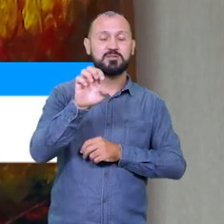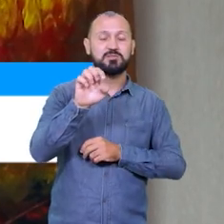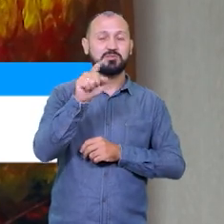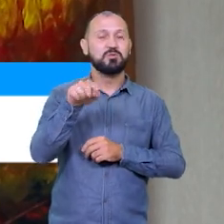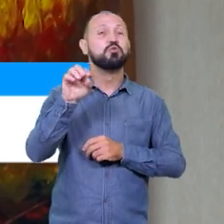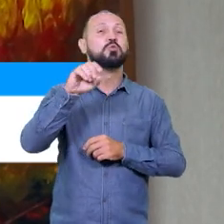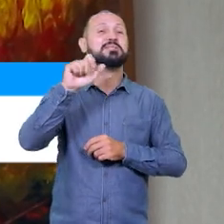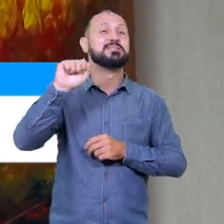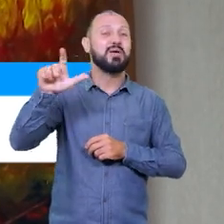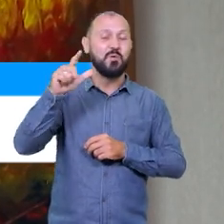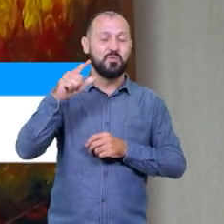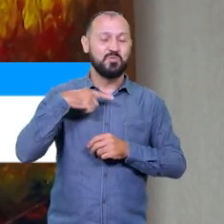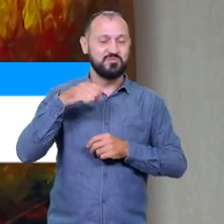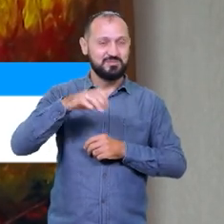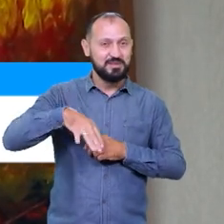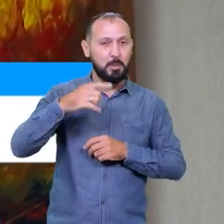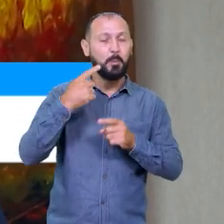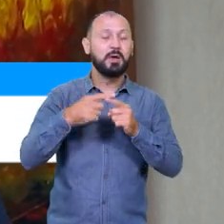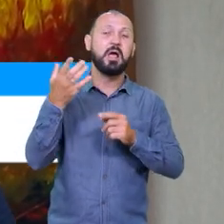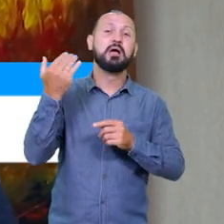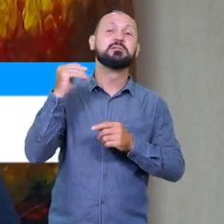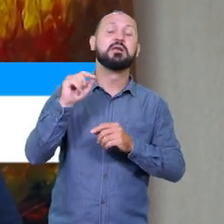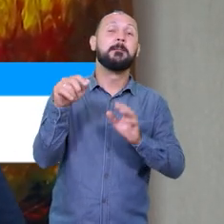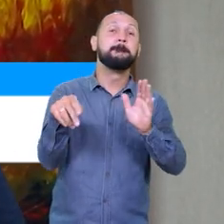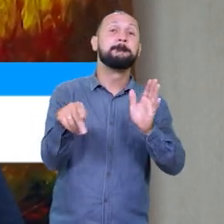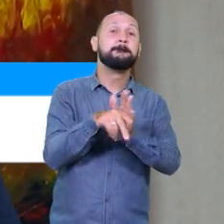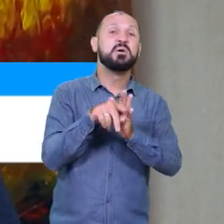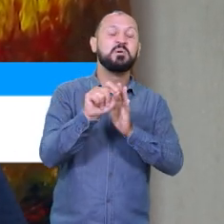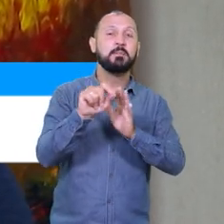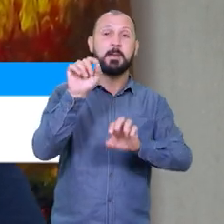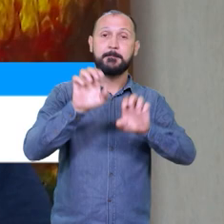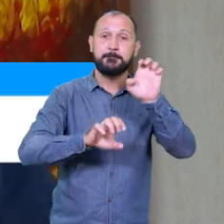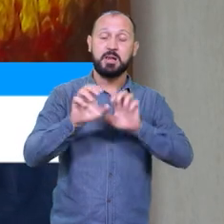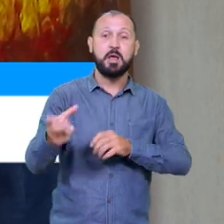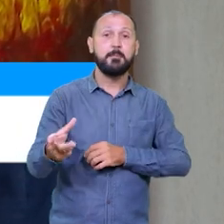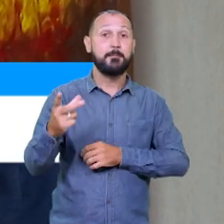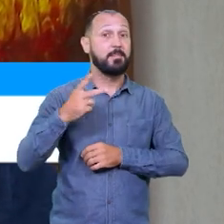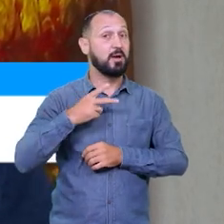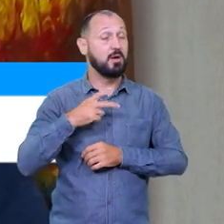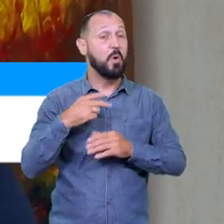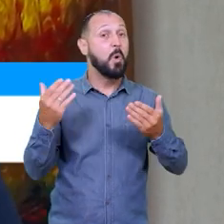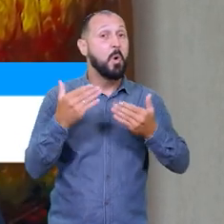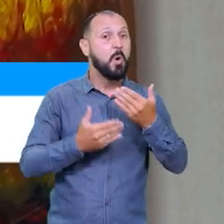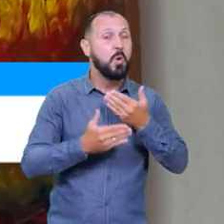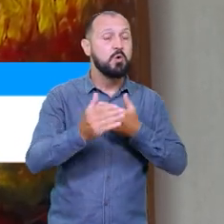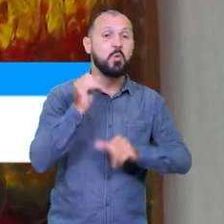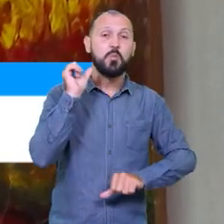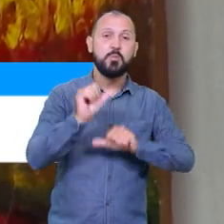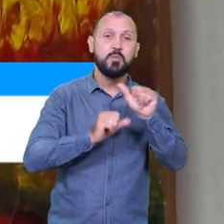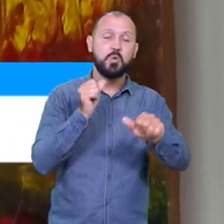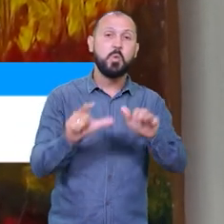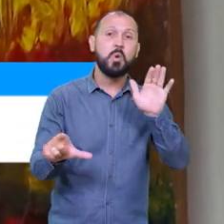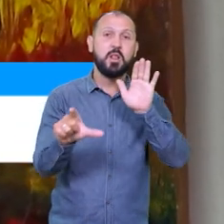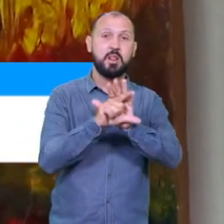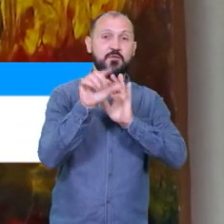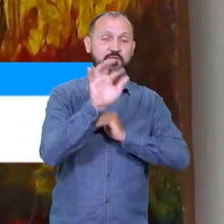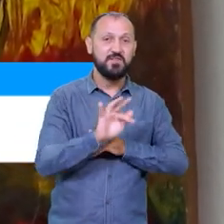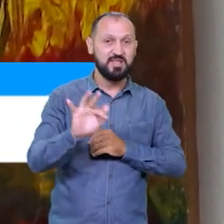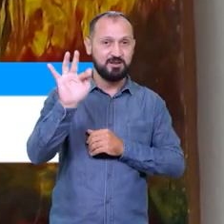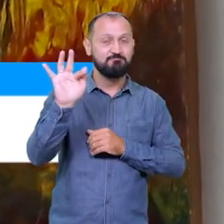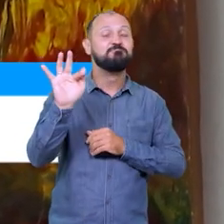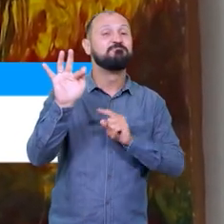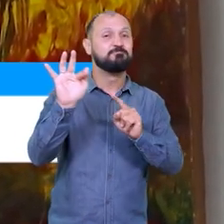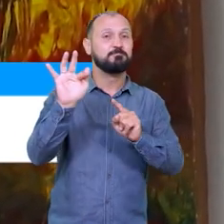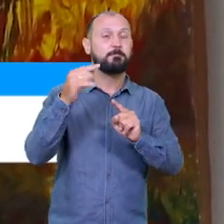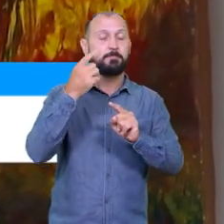do esocial porque o esocial antigamente era só para empresas privadas hoje Passou com